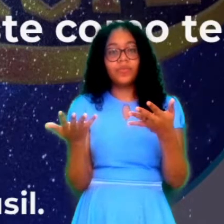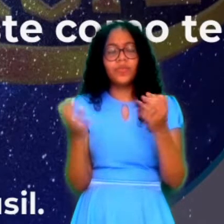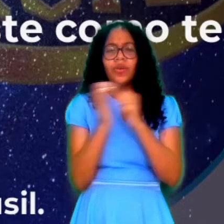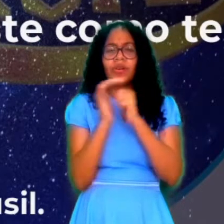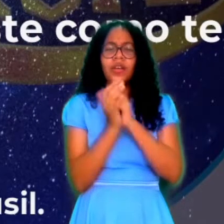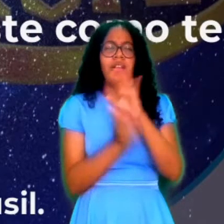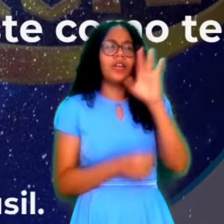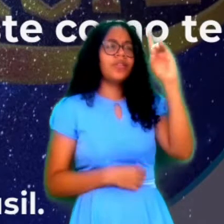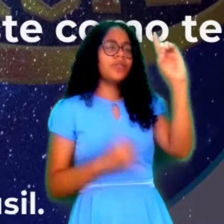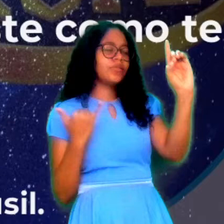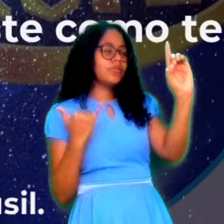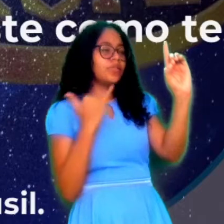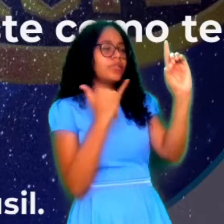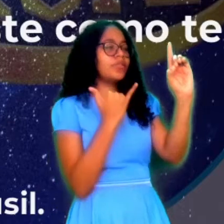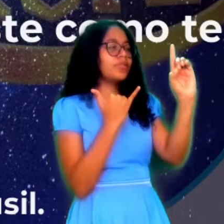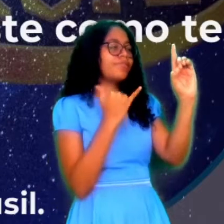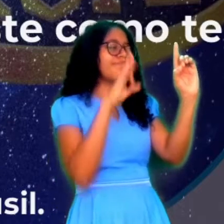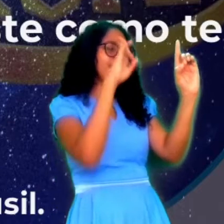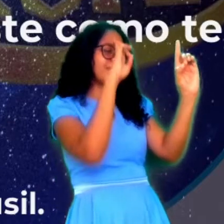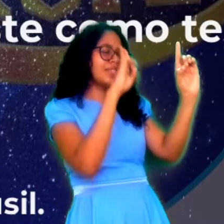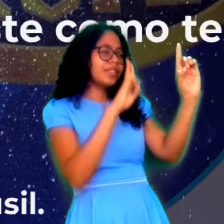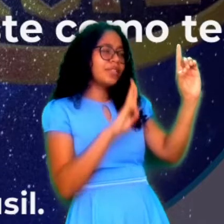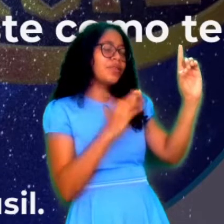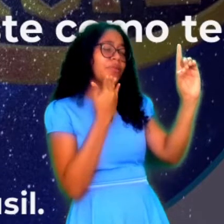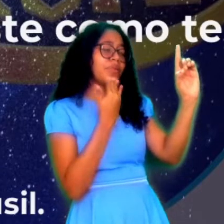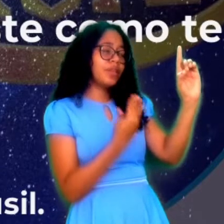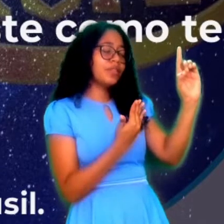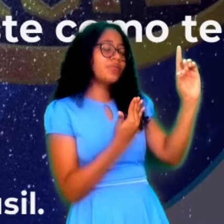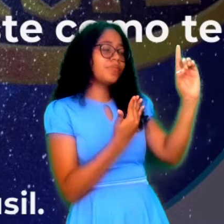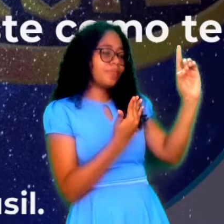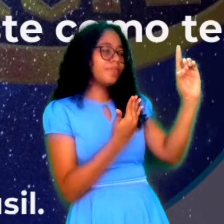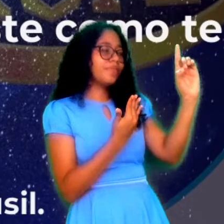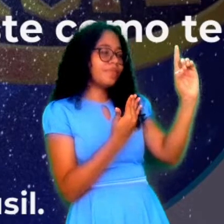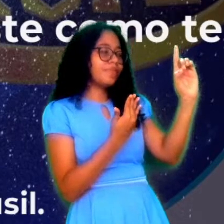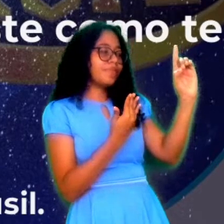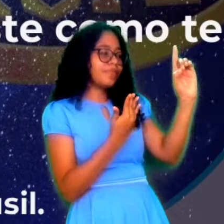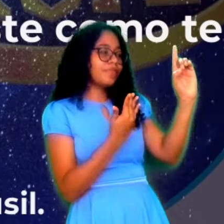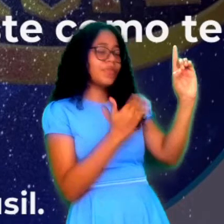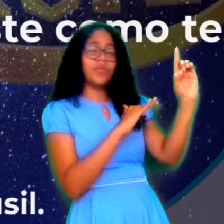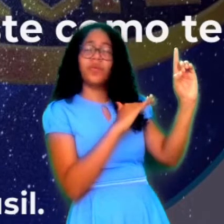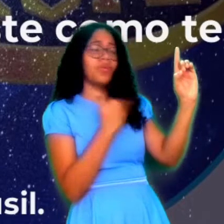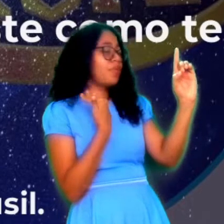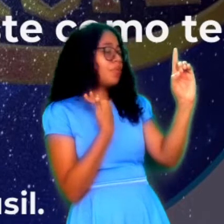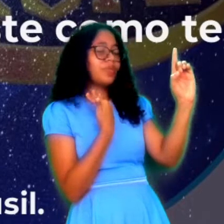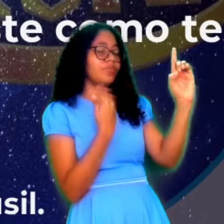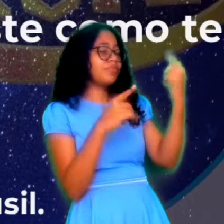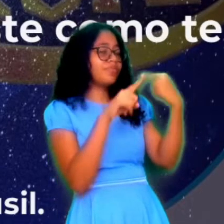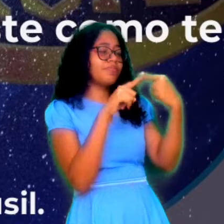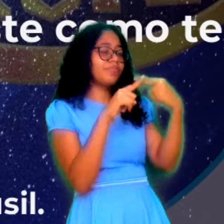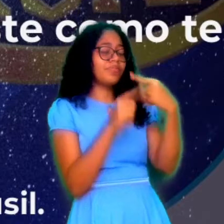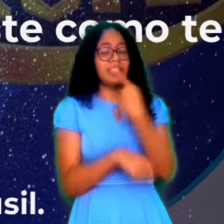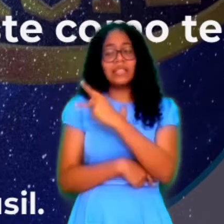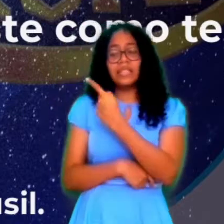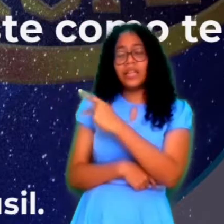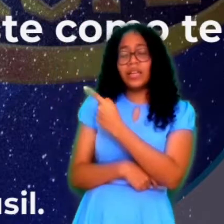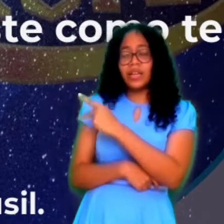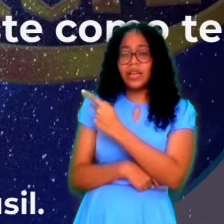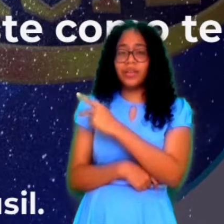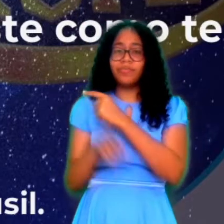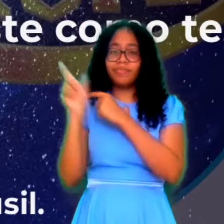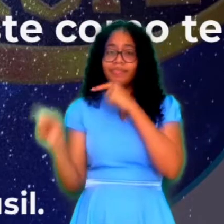Senhor e disseram: Ah, Senhor, rogamos-te que não pereçamos por causa da vida deste